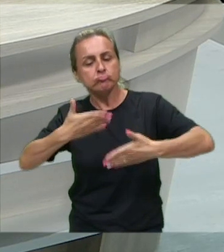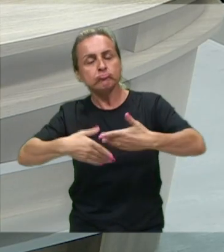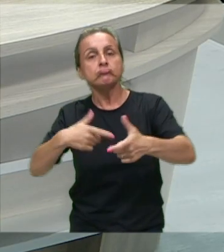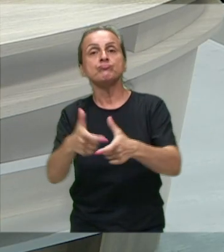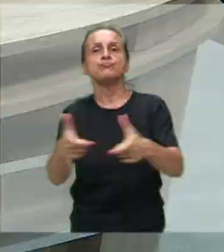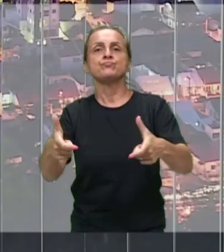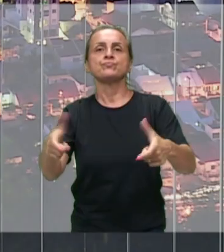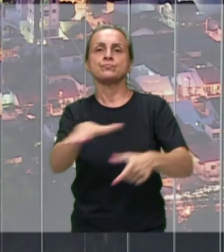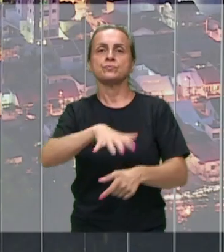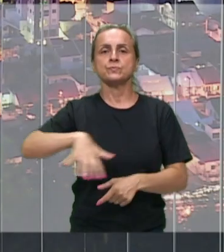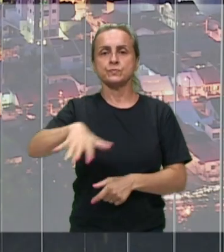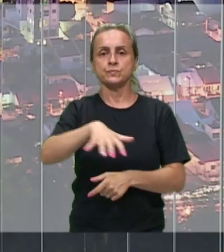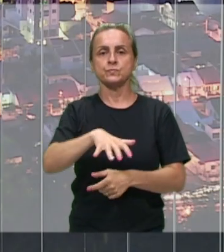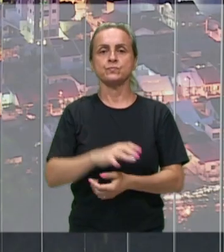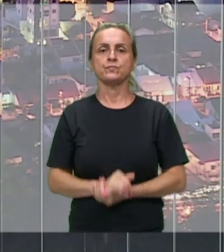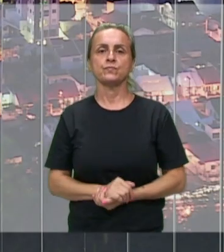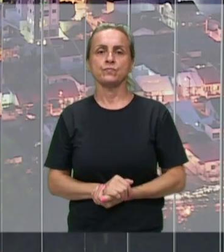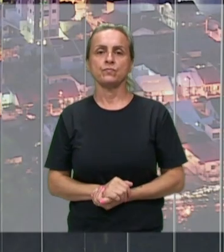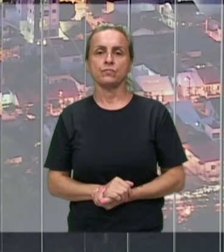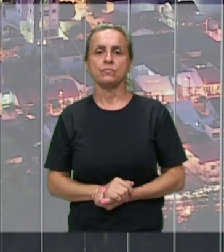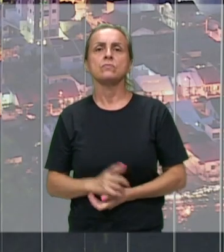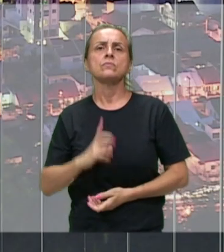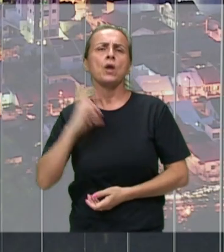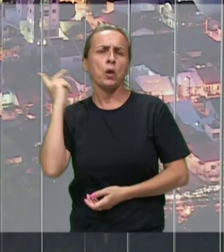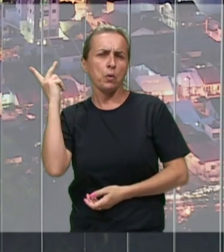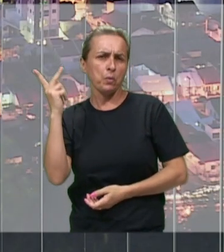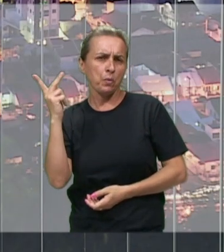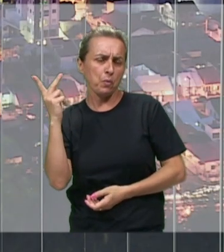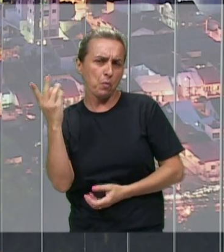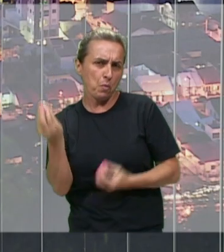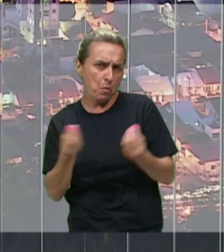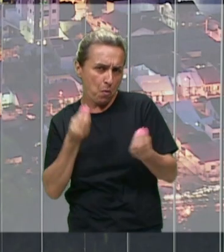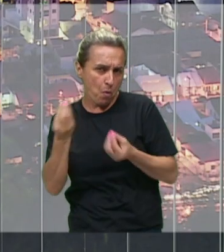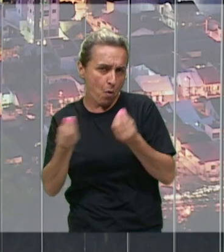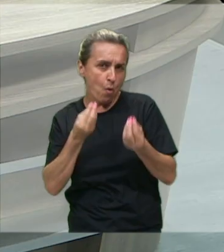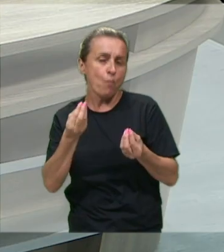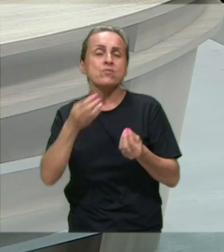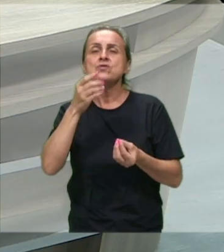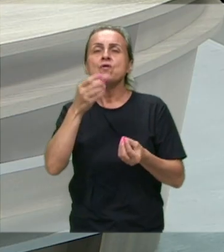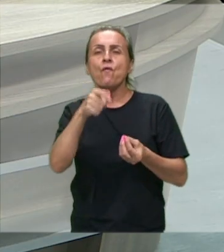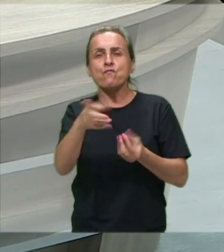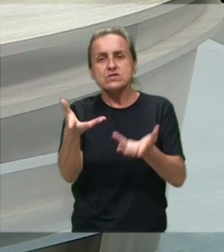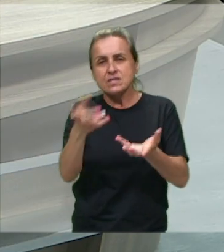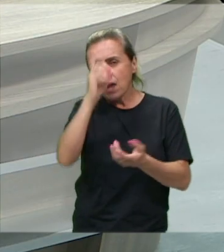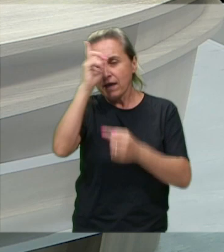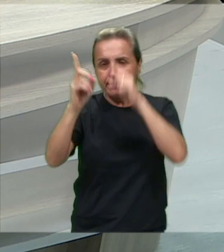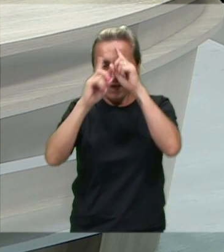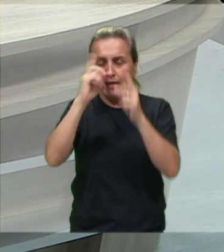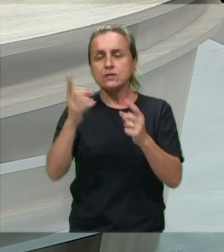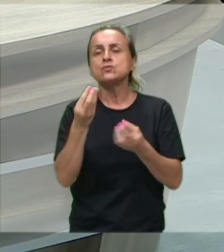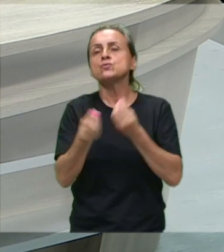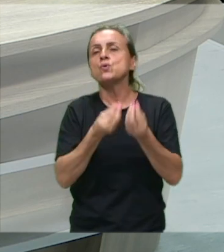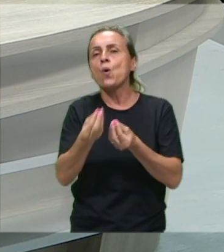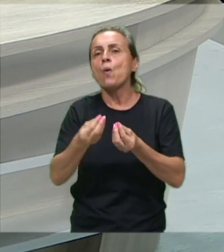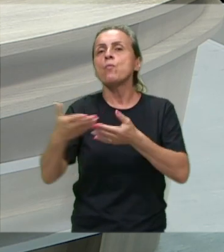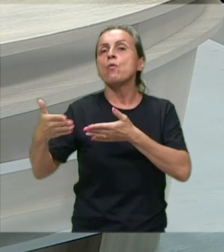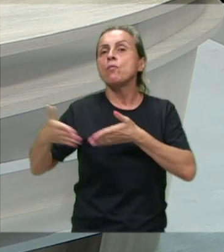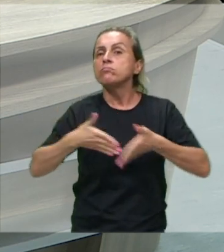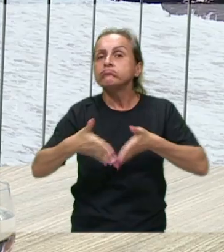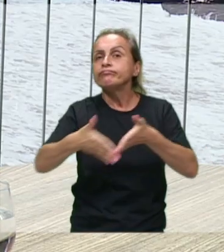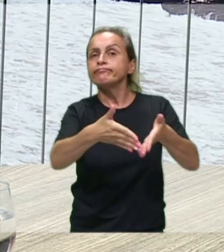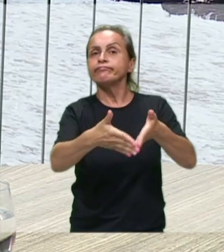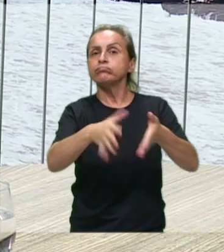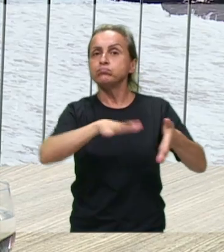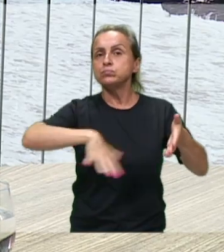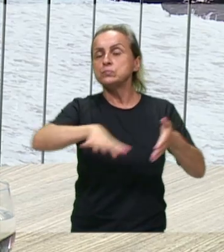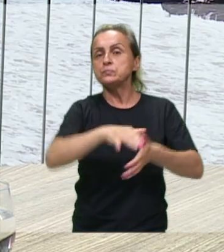que políticas implementar, de como conduzir as questões da pesca, é isso? Isso. Vou dar um exemplo. O que o governo municipal